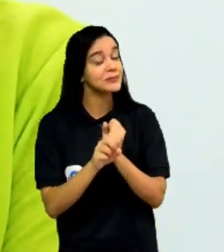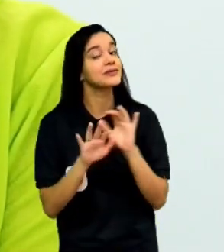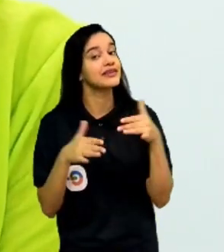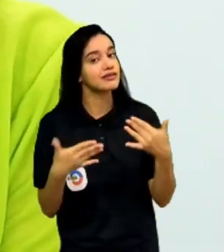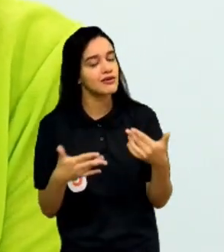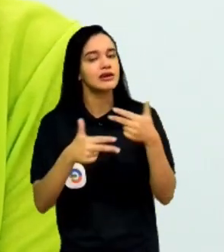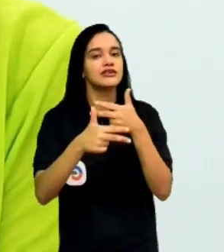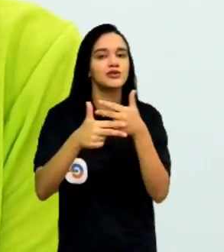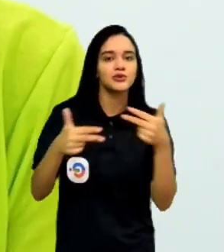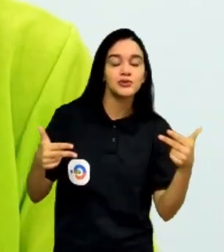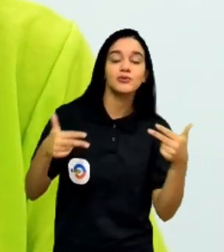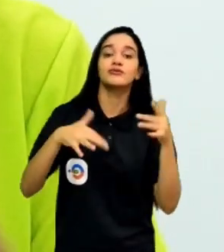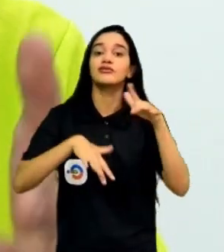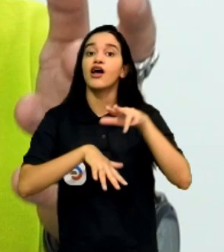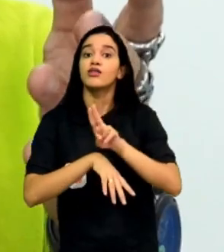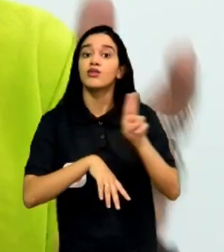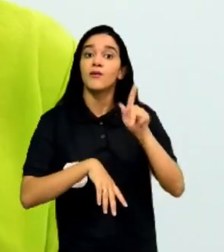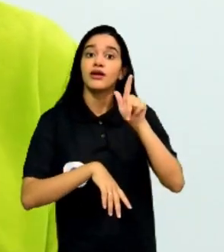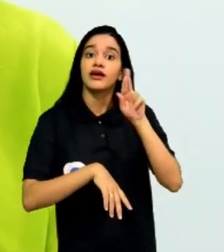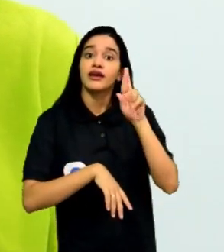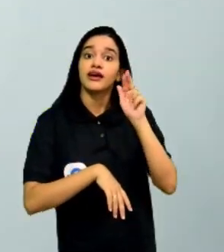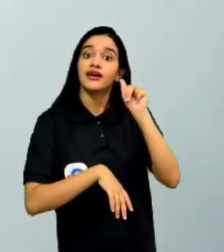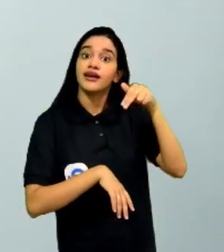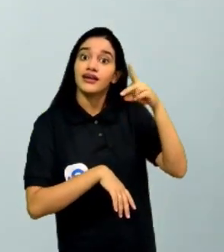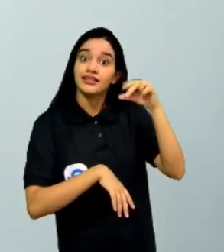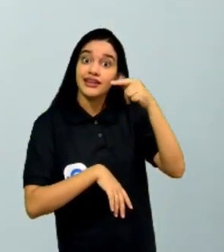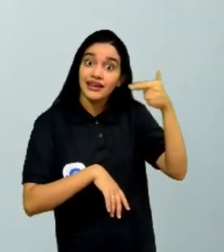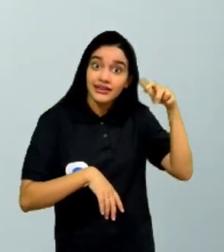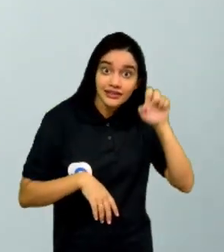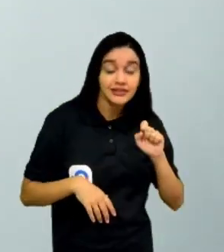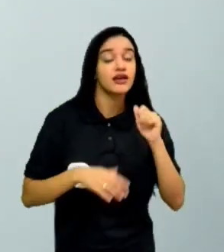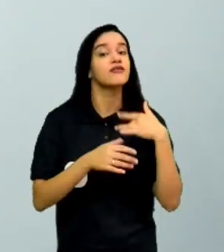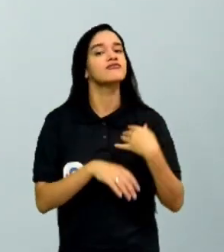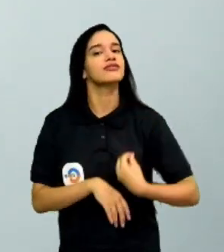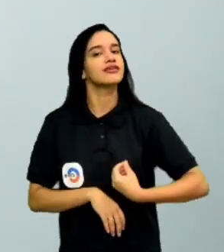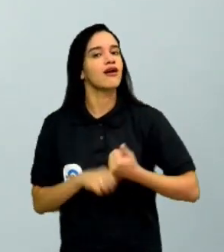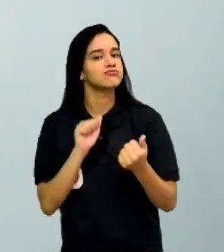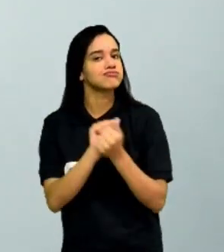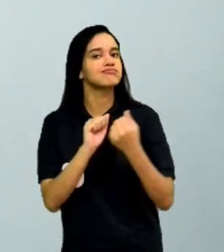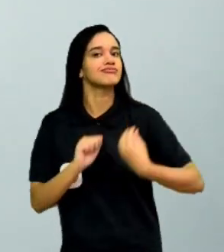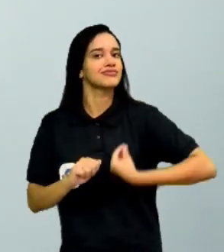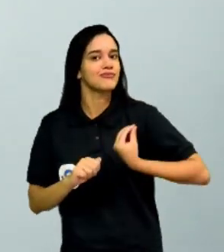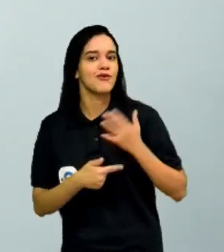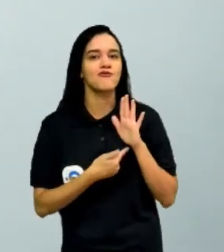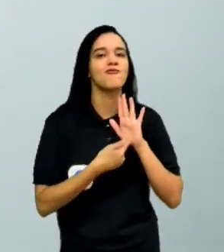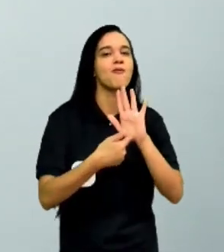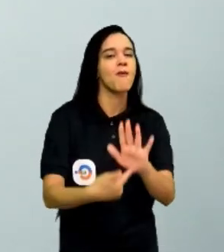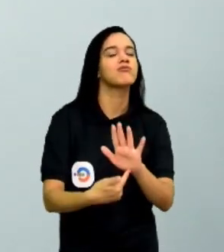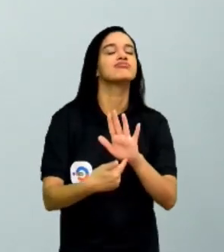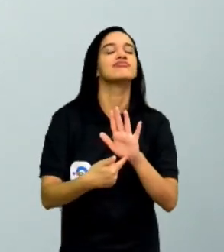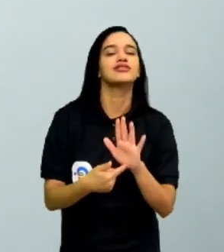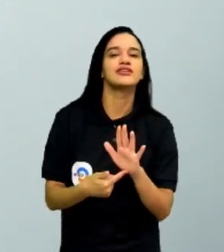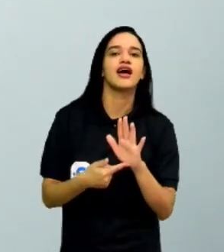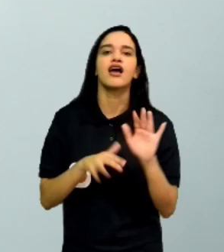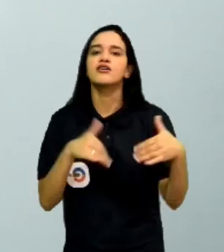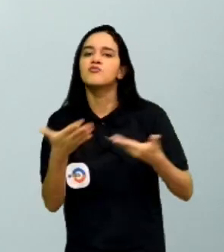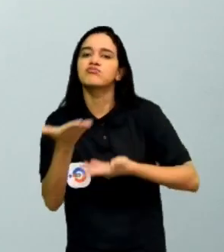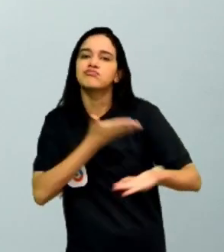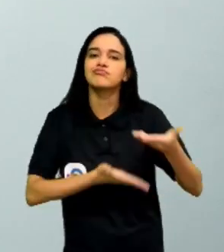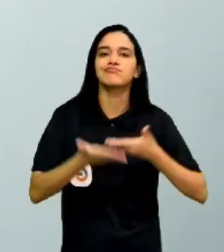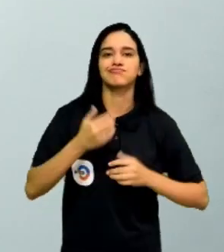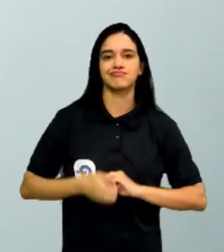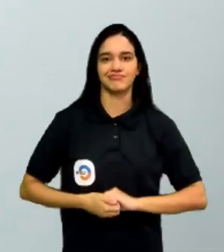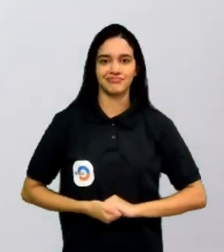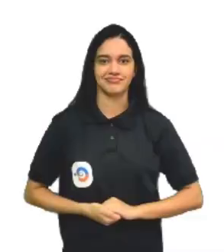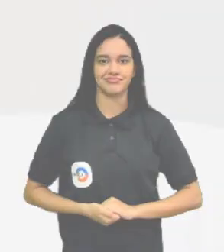são chamadas na matemática de grandeza. Fica comigo que eu vou te mostrar quais são e qual é a relação entre